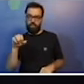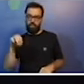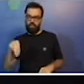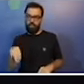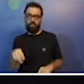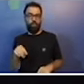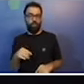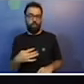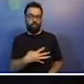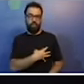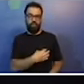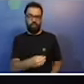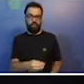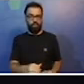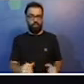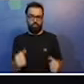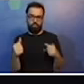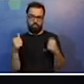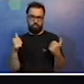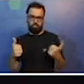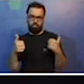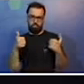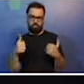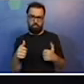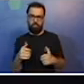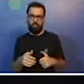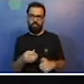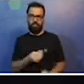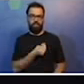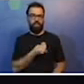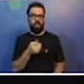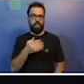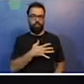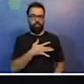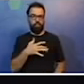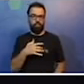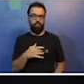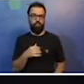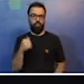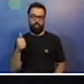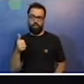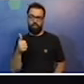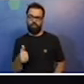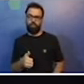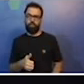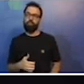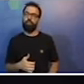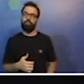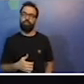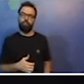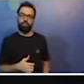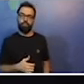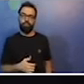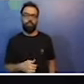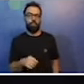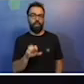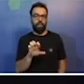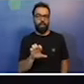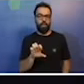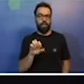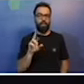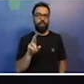concordar. Aqui, ao que se refere esse sujeito? Então, os filhos bem-sucedidos, plural. Eram, verbo